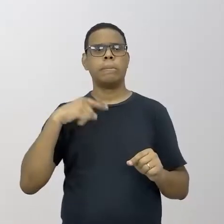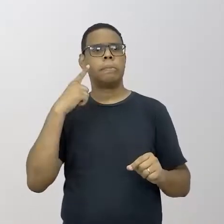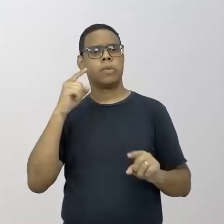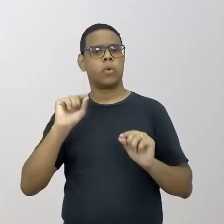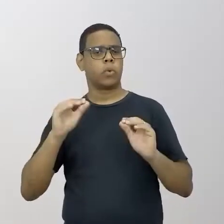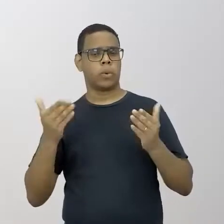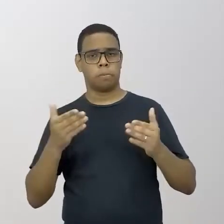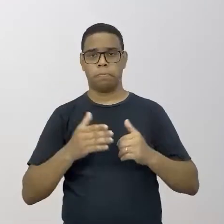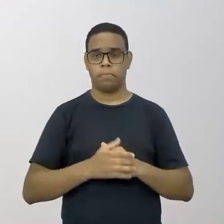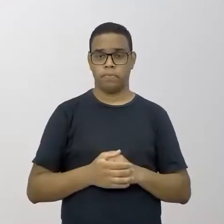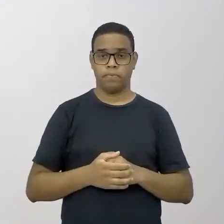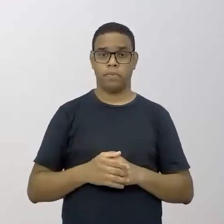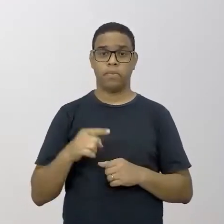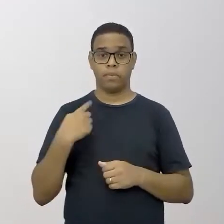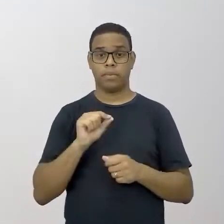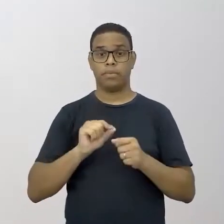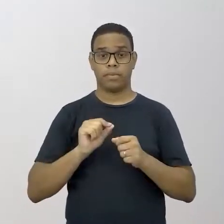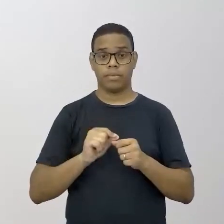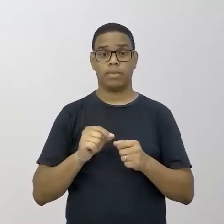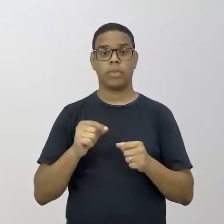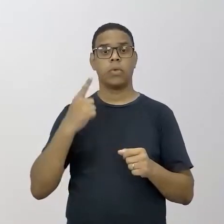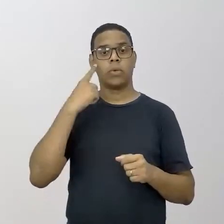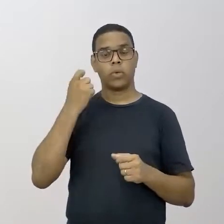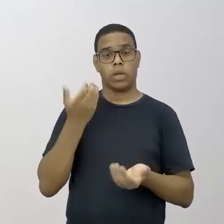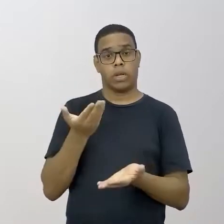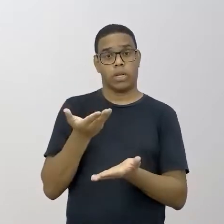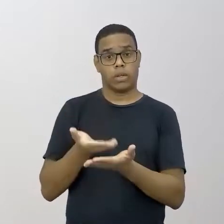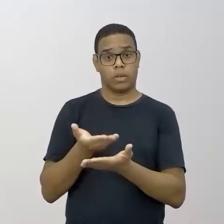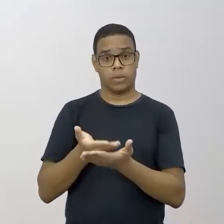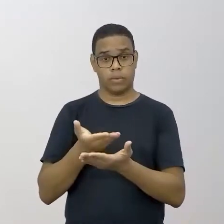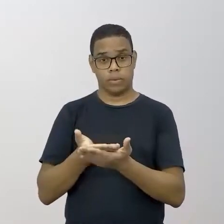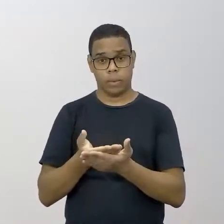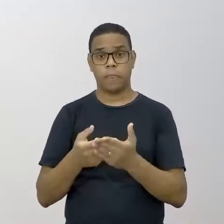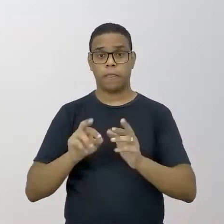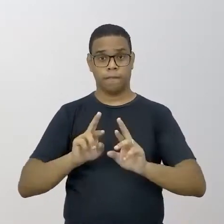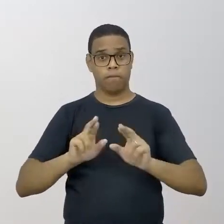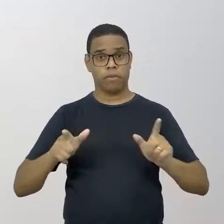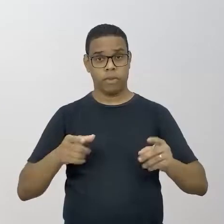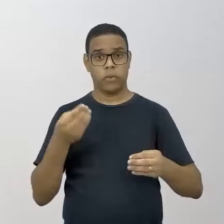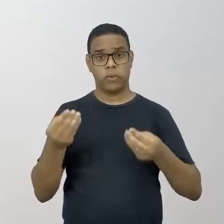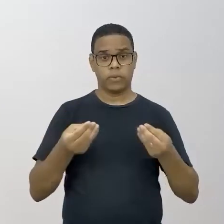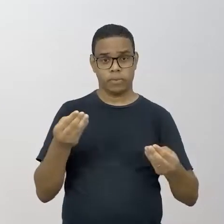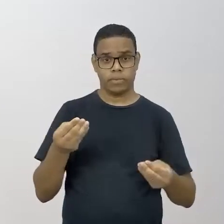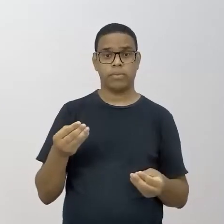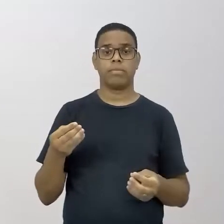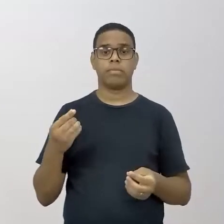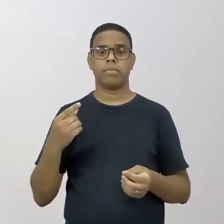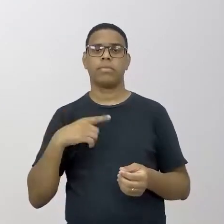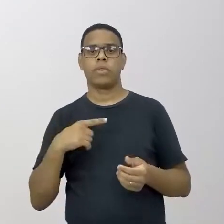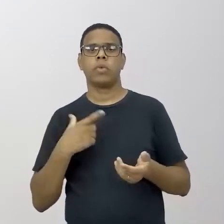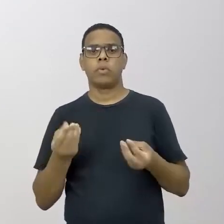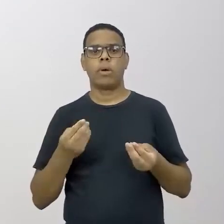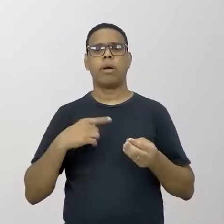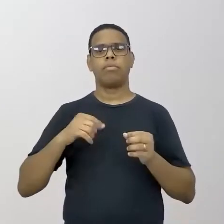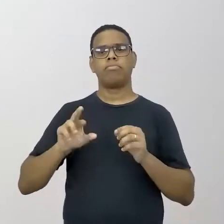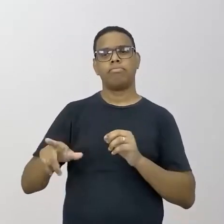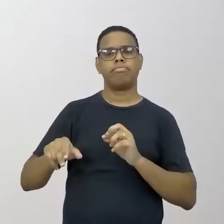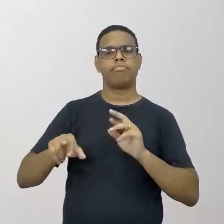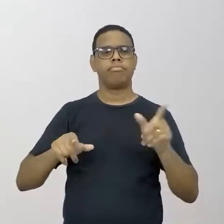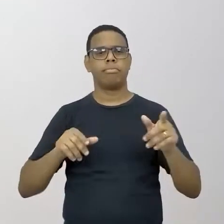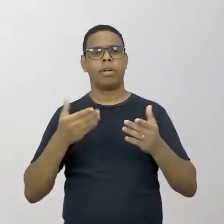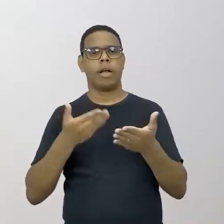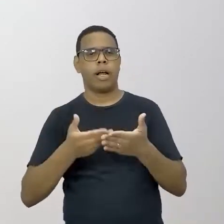ideia. Então, o que a gente vai fazer com a ideia de fazer uma aula diferente, né? Embora esse termo diferente